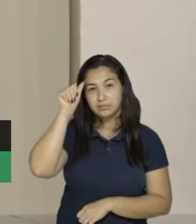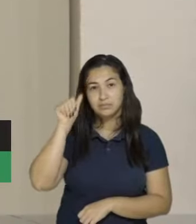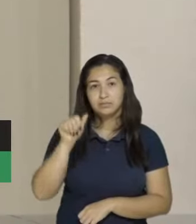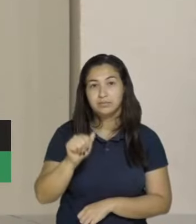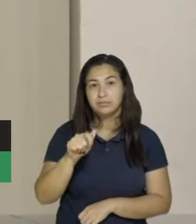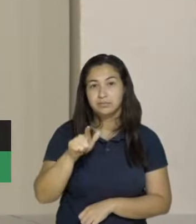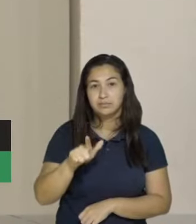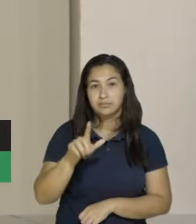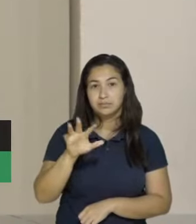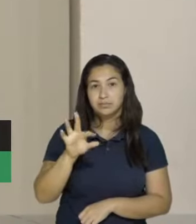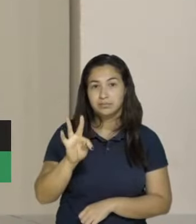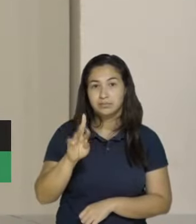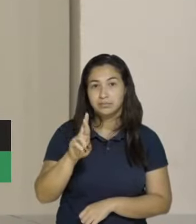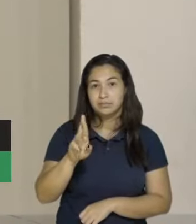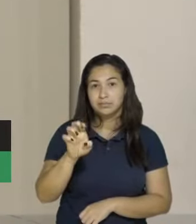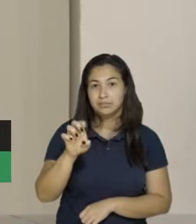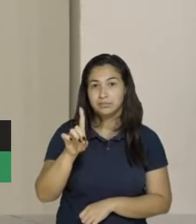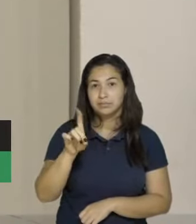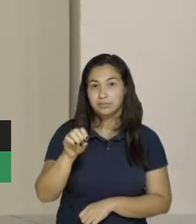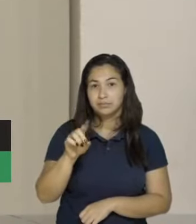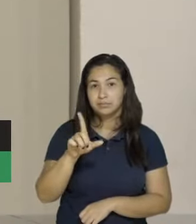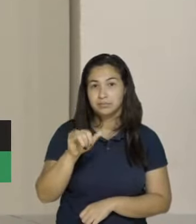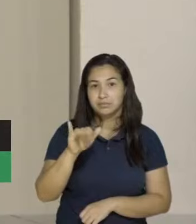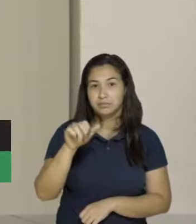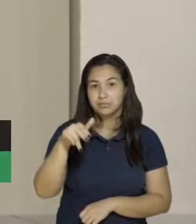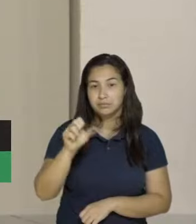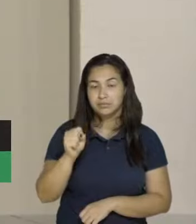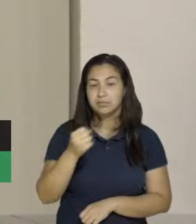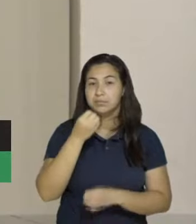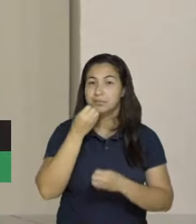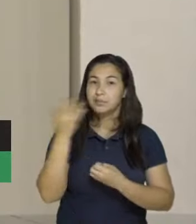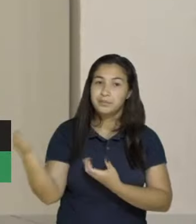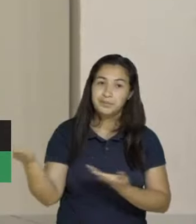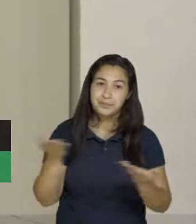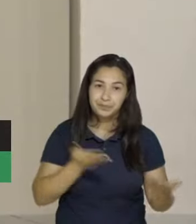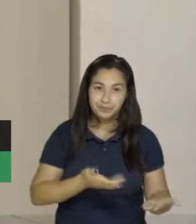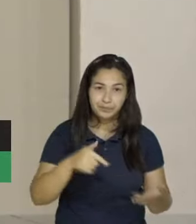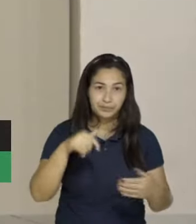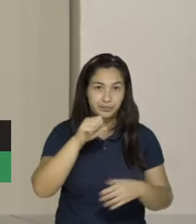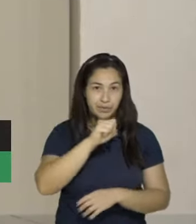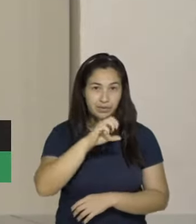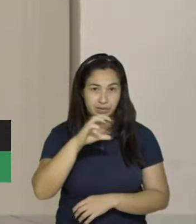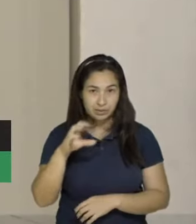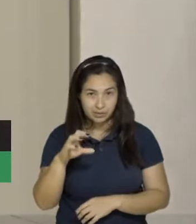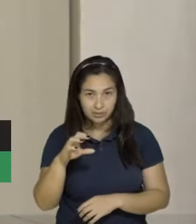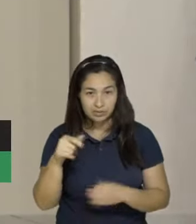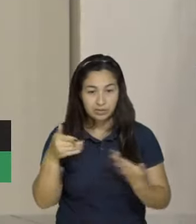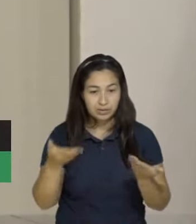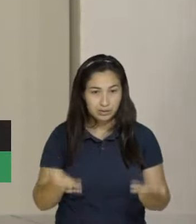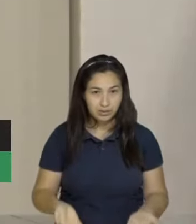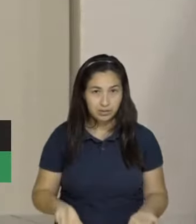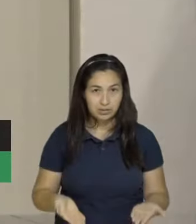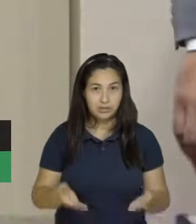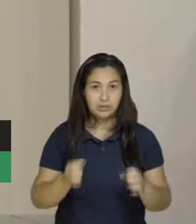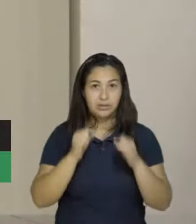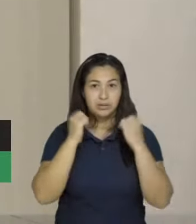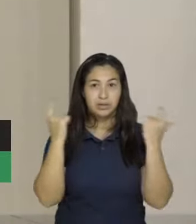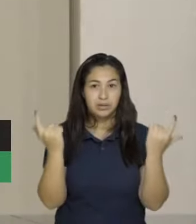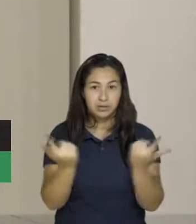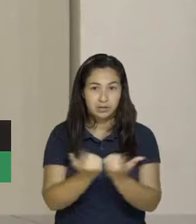Alfredo Lins. Sejam bem-vindos em nosso Estado e aqui na nossa